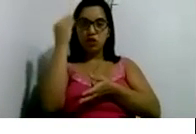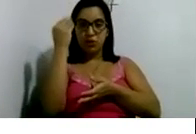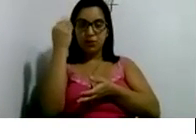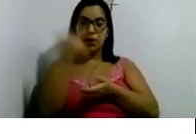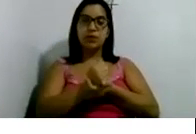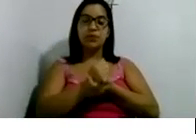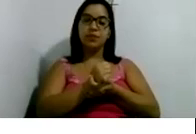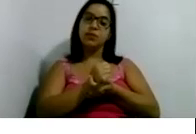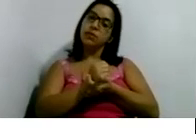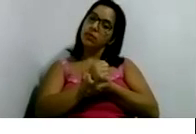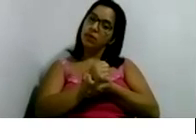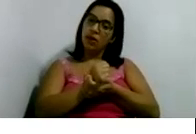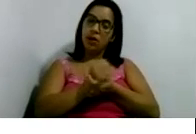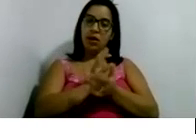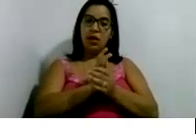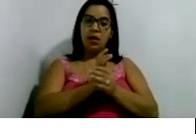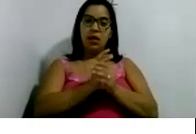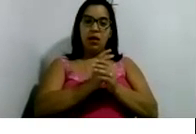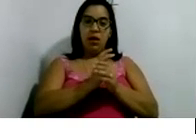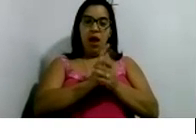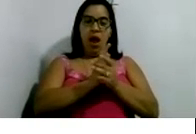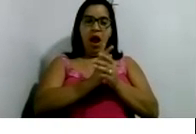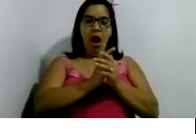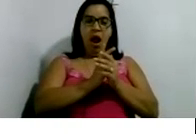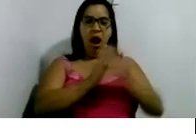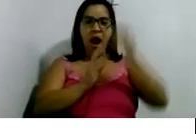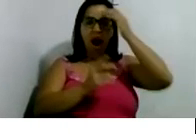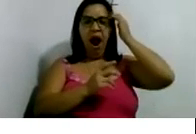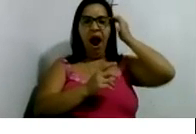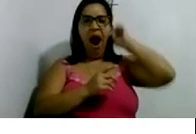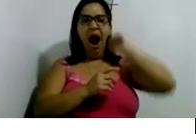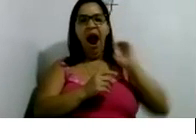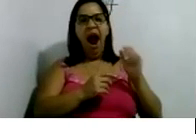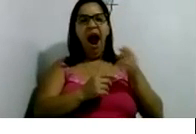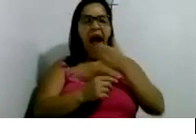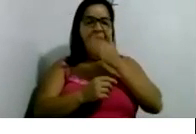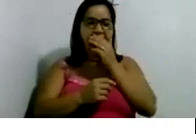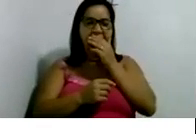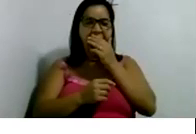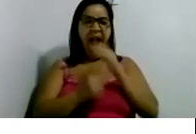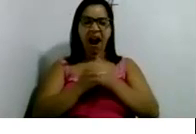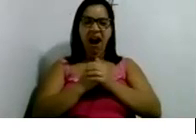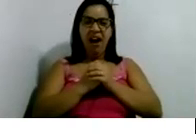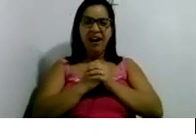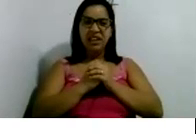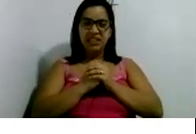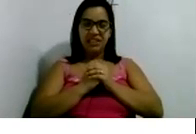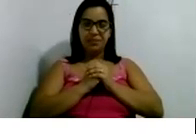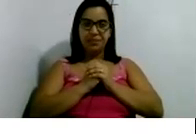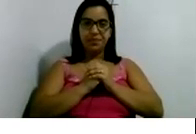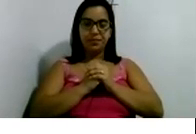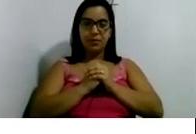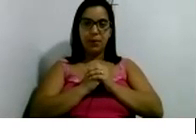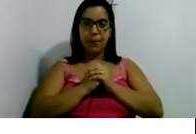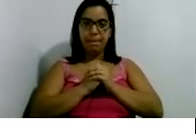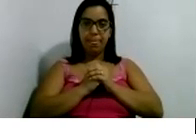onde a gente consegue verificar esse oócito aqui sendo expelido.